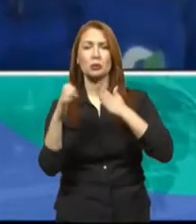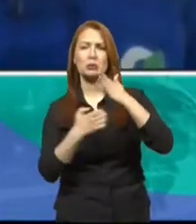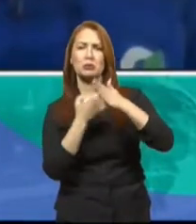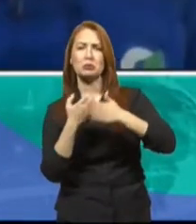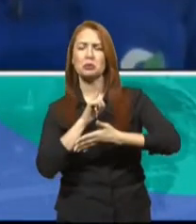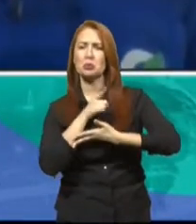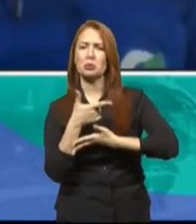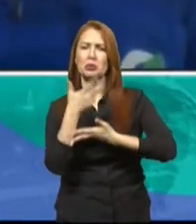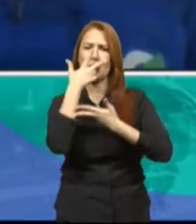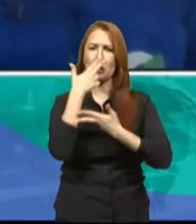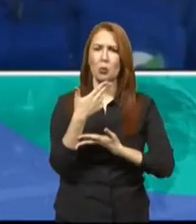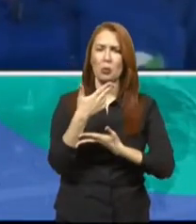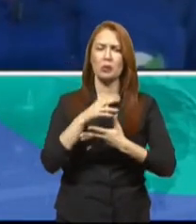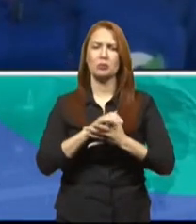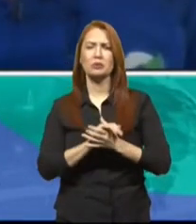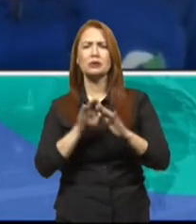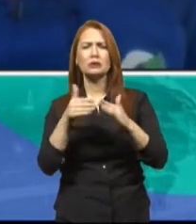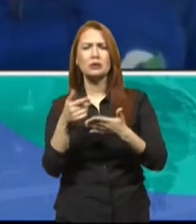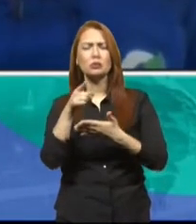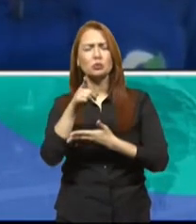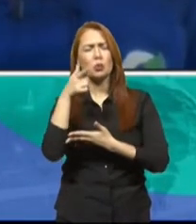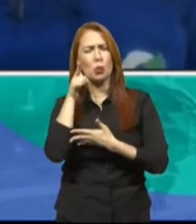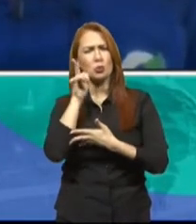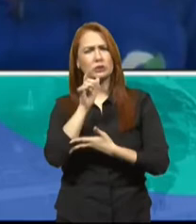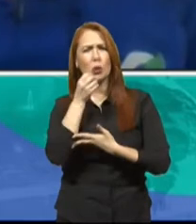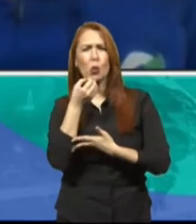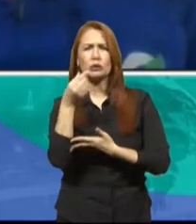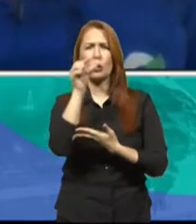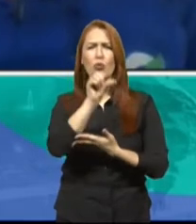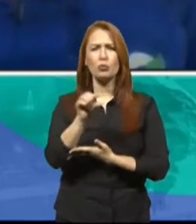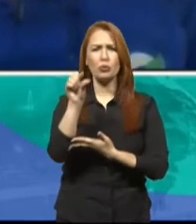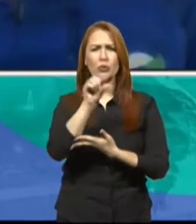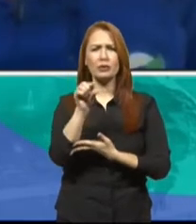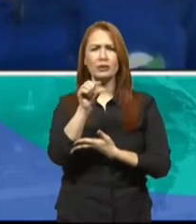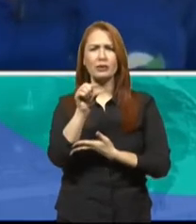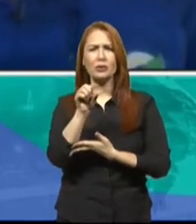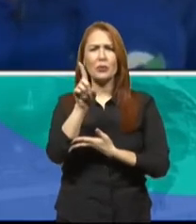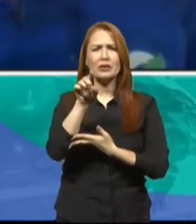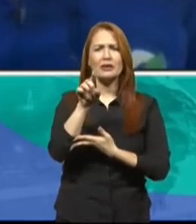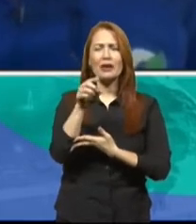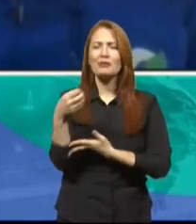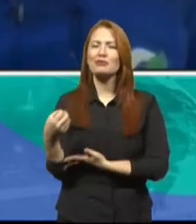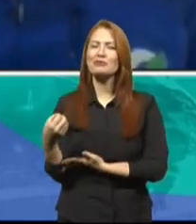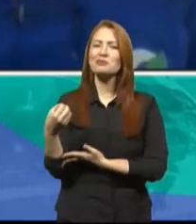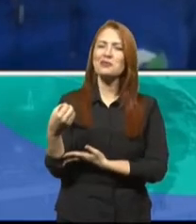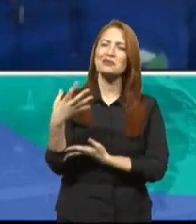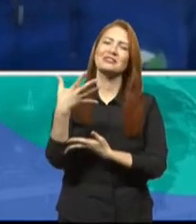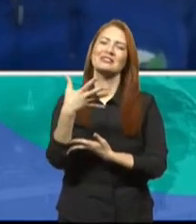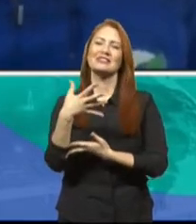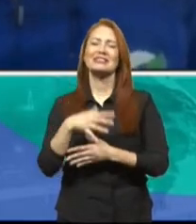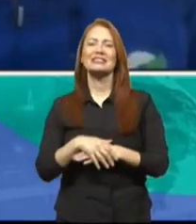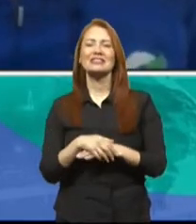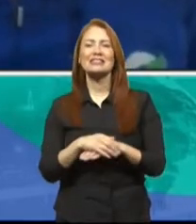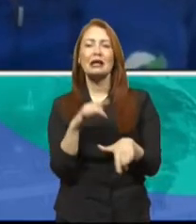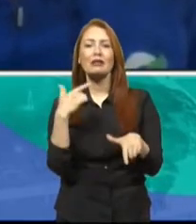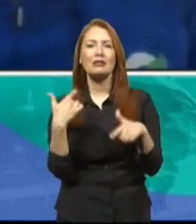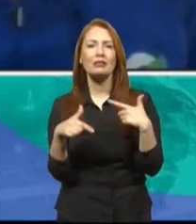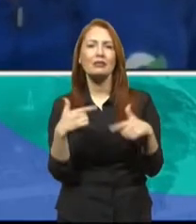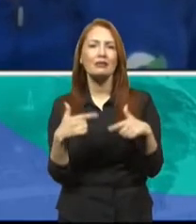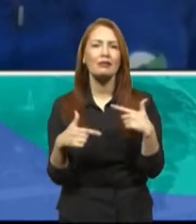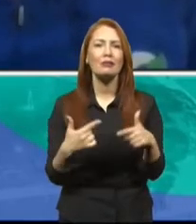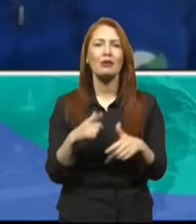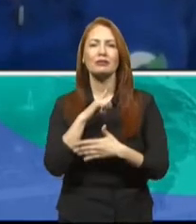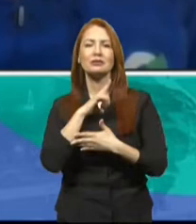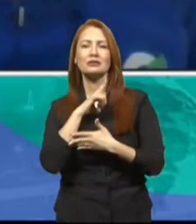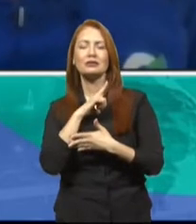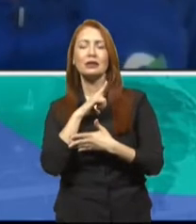consegue elencar alguma coisa para nós aí dessas super novidades, ou enfim, super serviços que vocês oferecem,